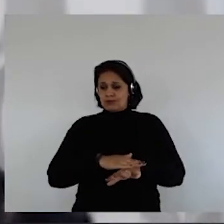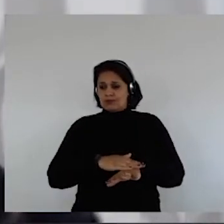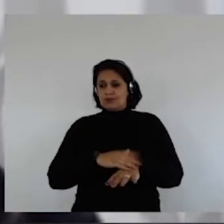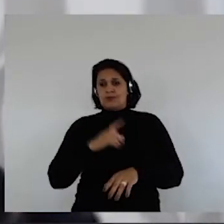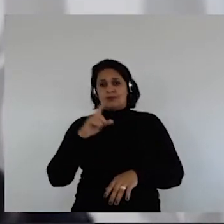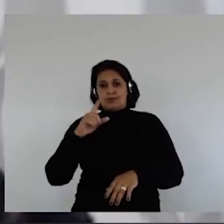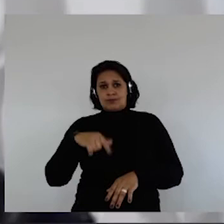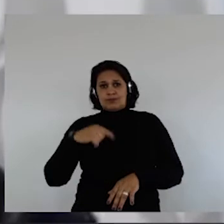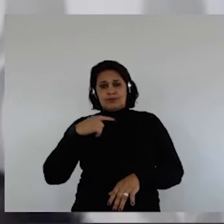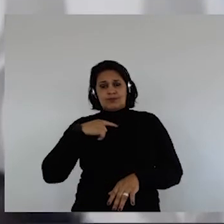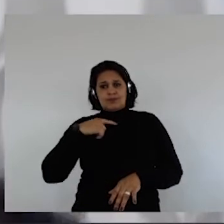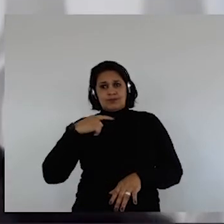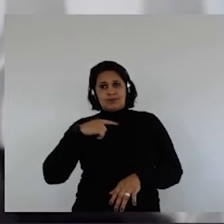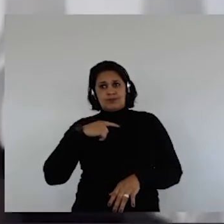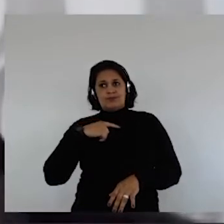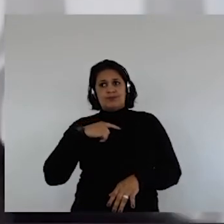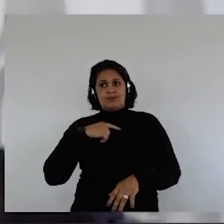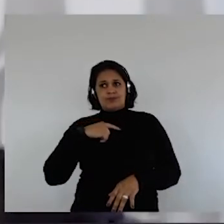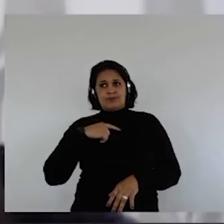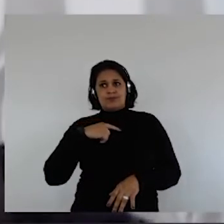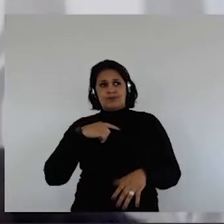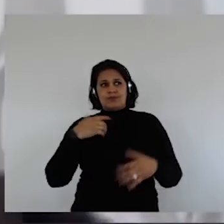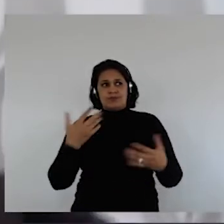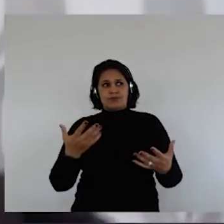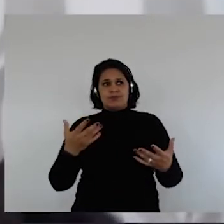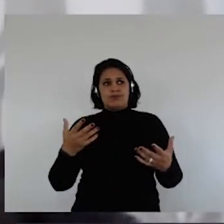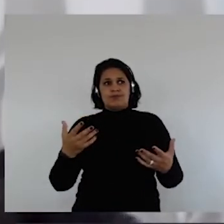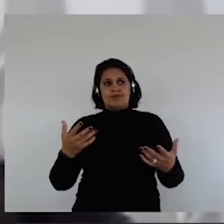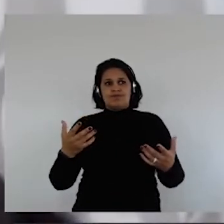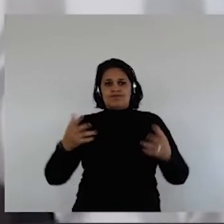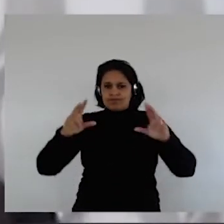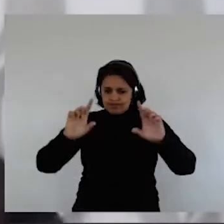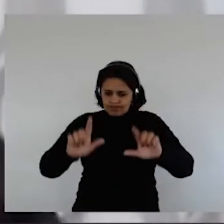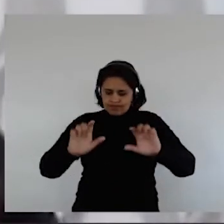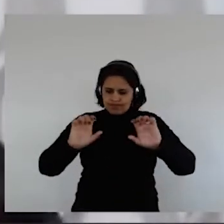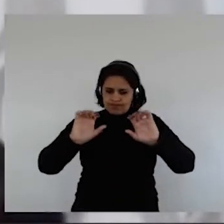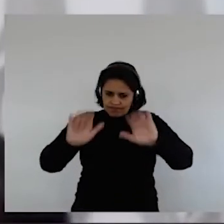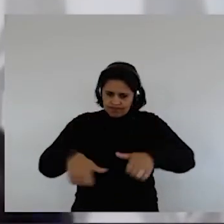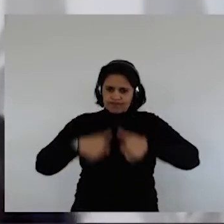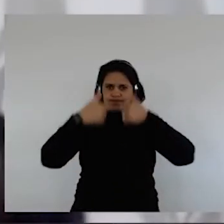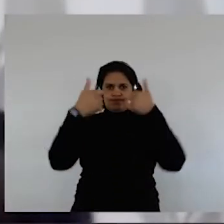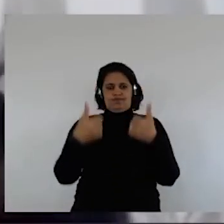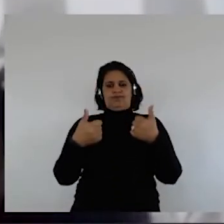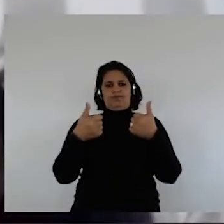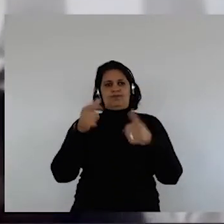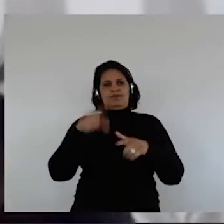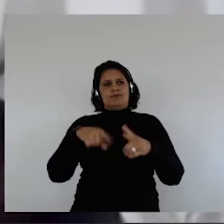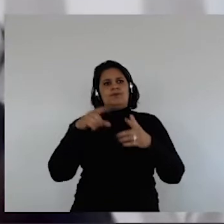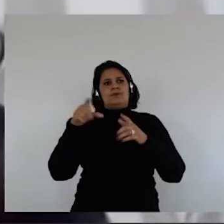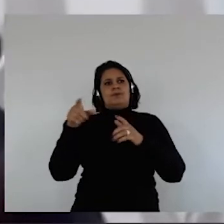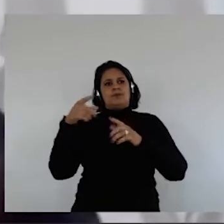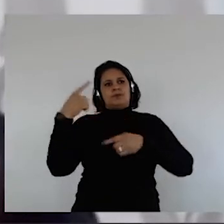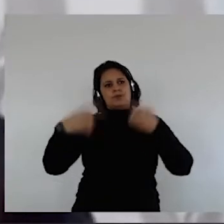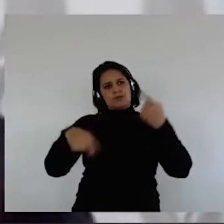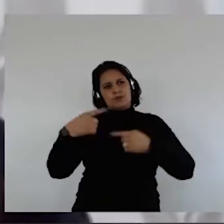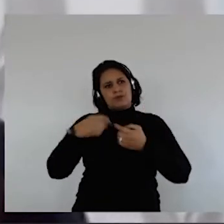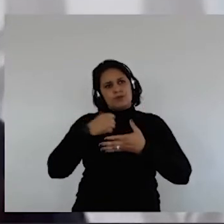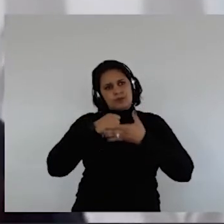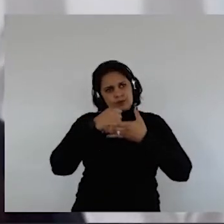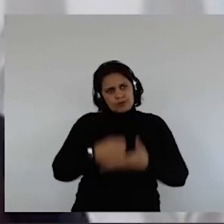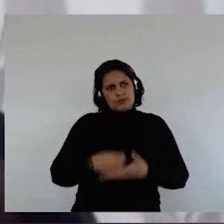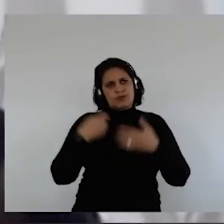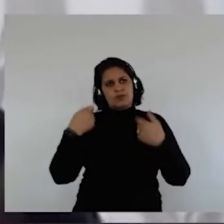tem sido revitalizada, né? É uma política de cooperação que ela precisa passar